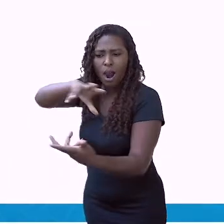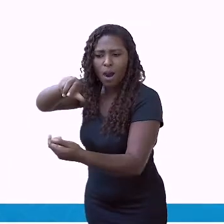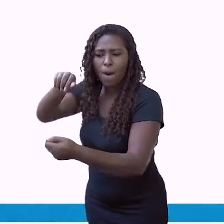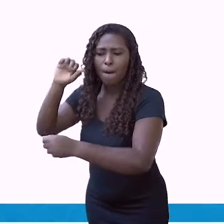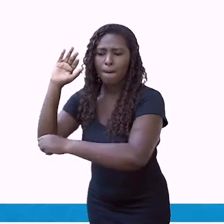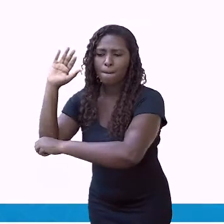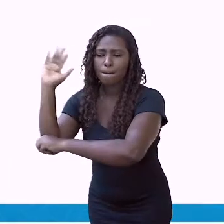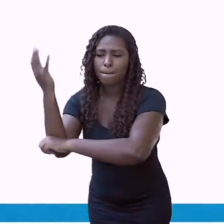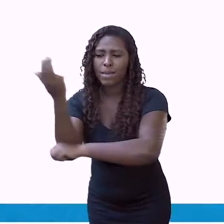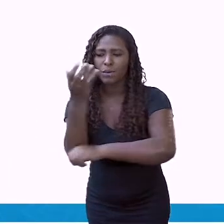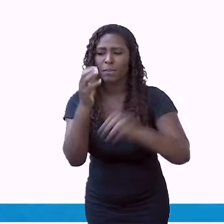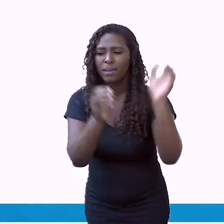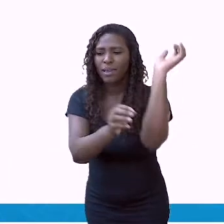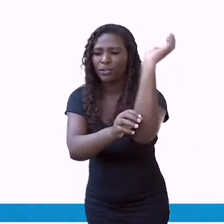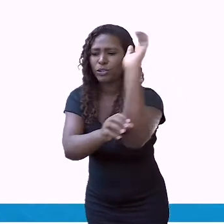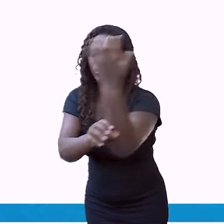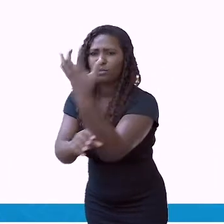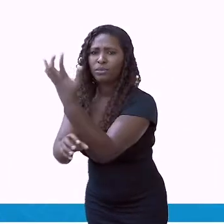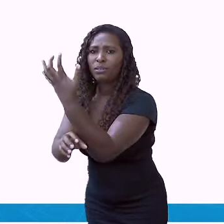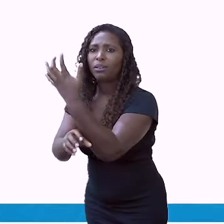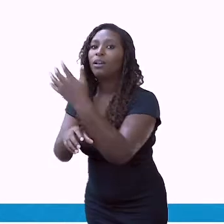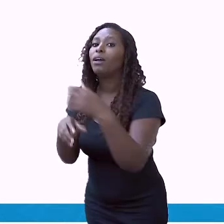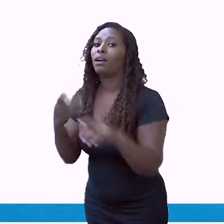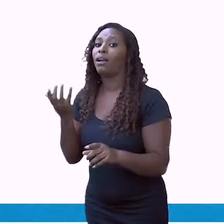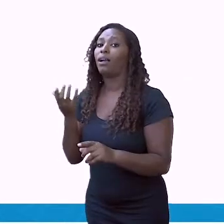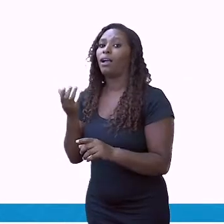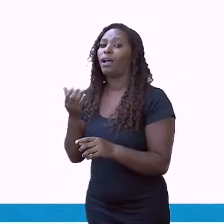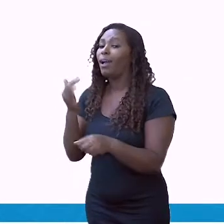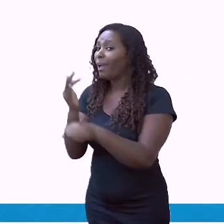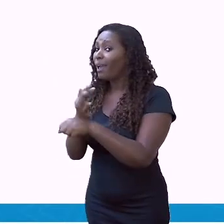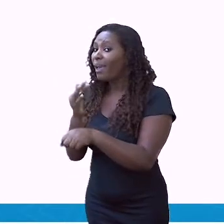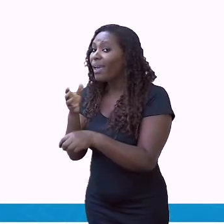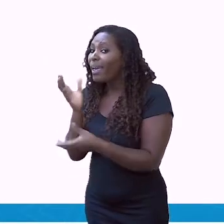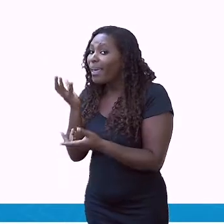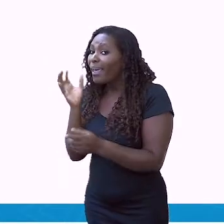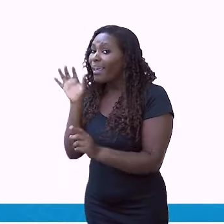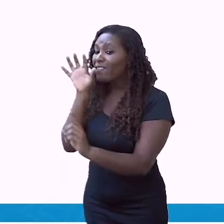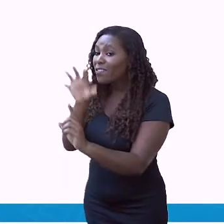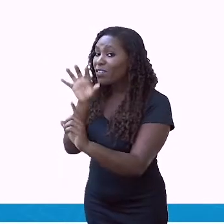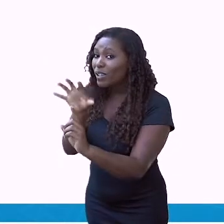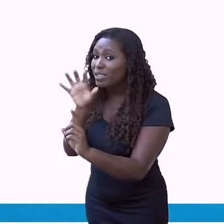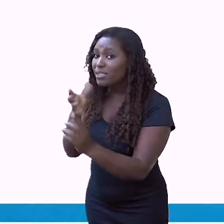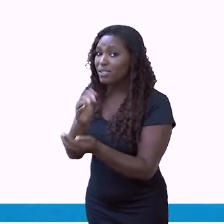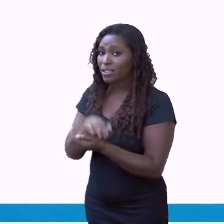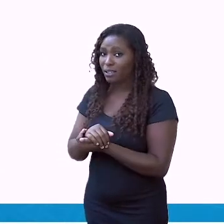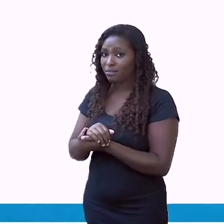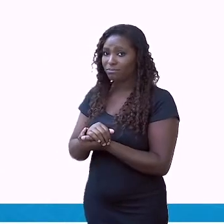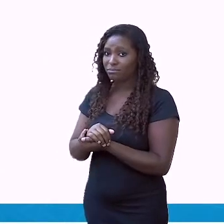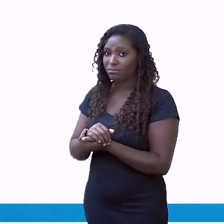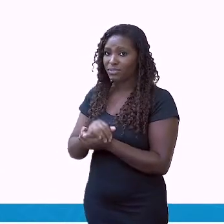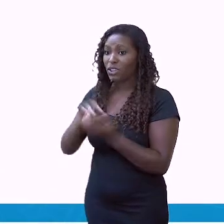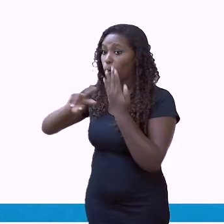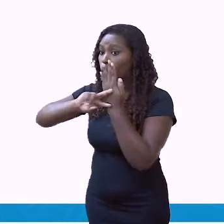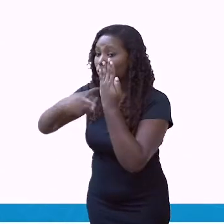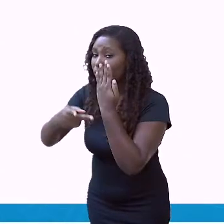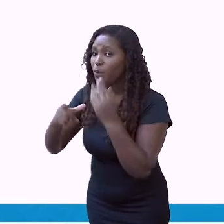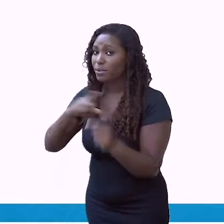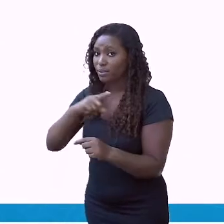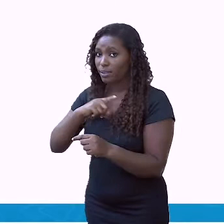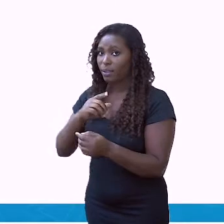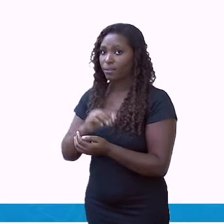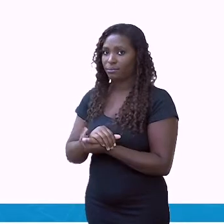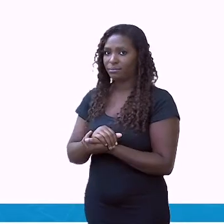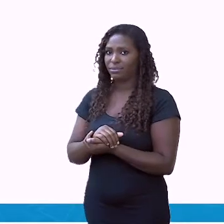é muito mais. Por quê? Porque o processo da agricultura teve que ser